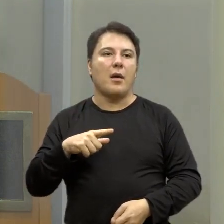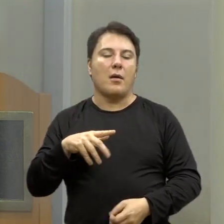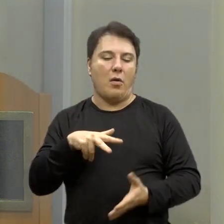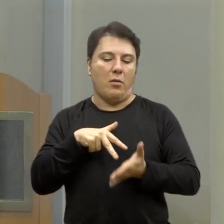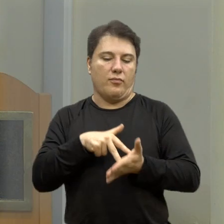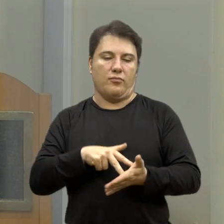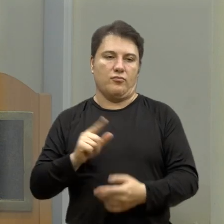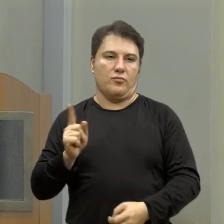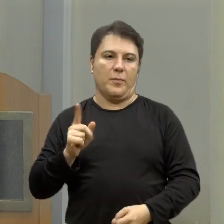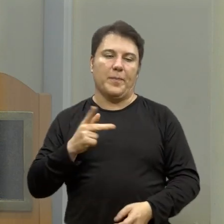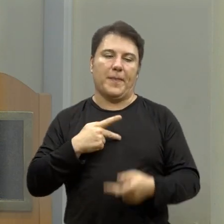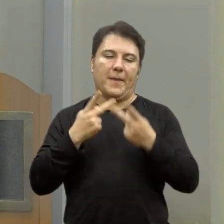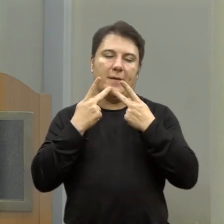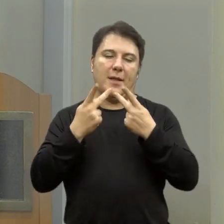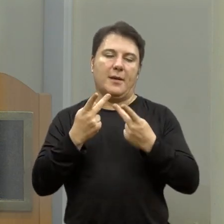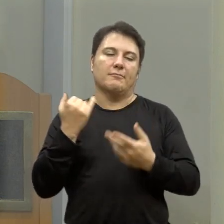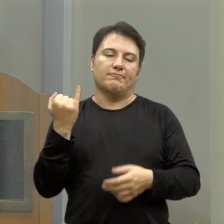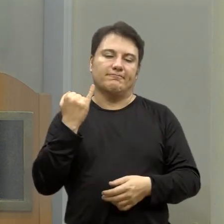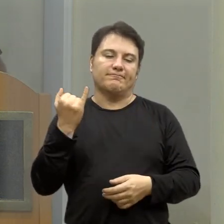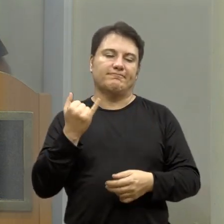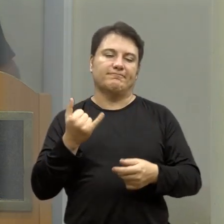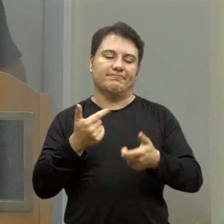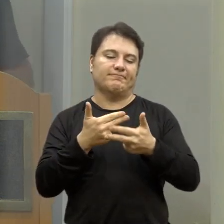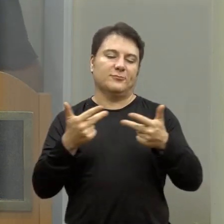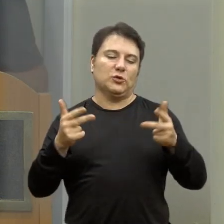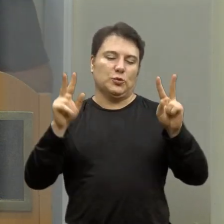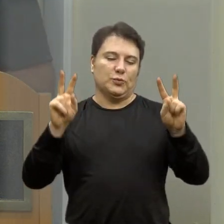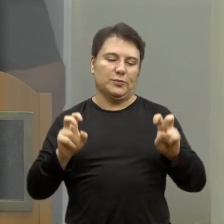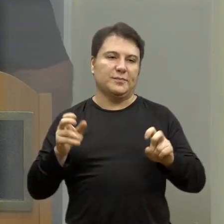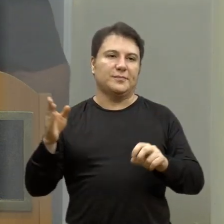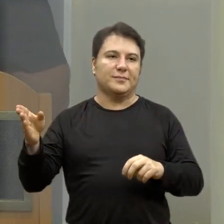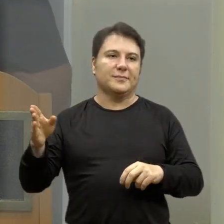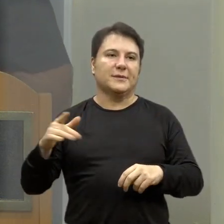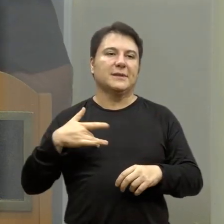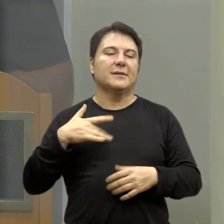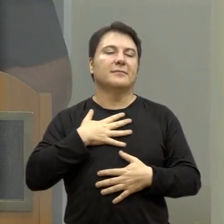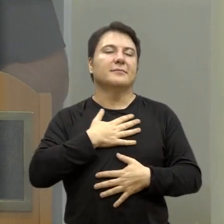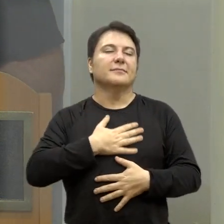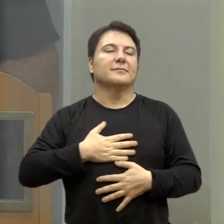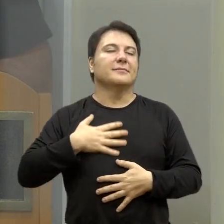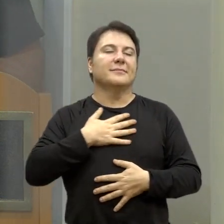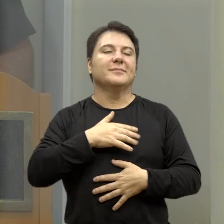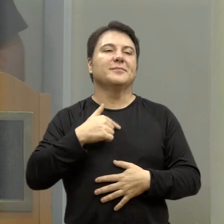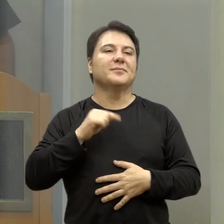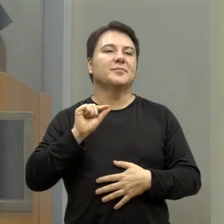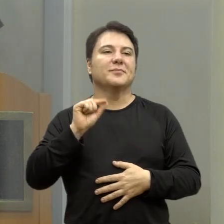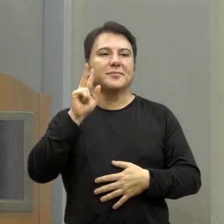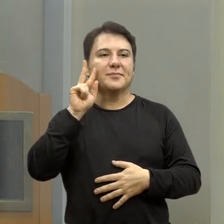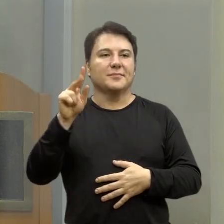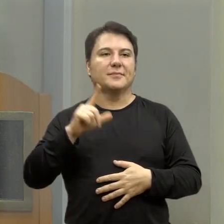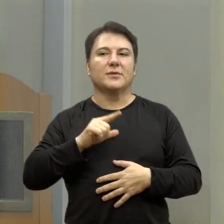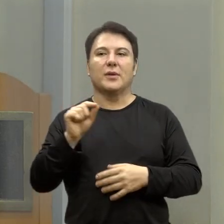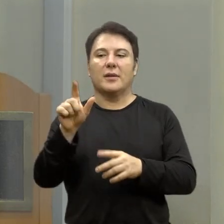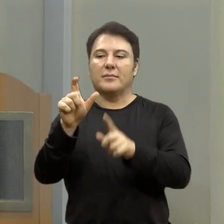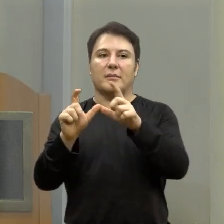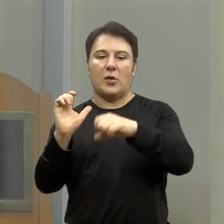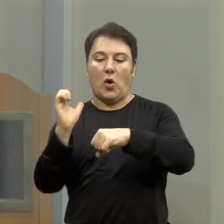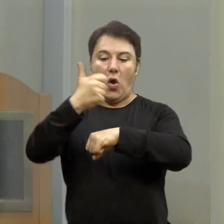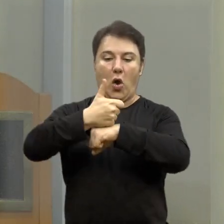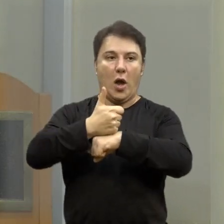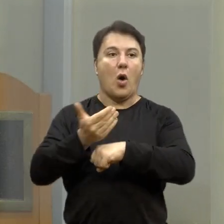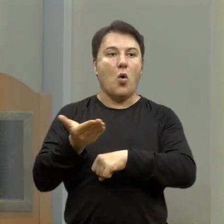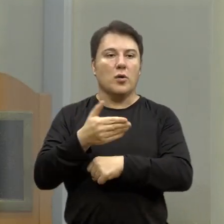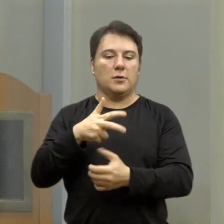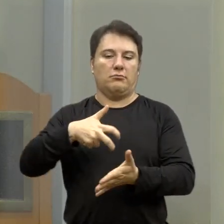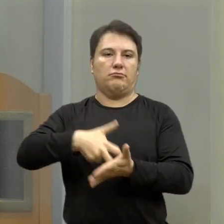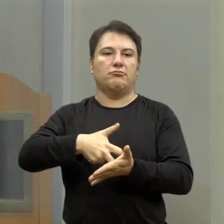poderia começar essa fala dizendo qualquer outra coisa, senão a satisfação de poder ver os golpistas hoje